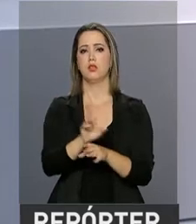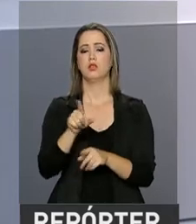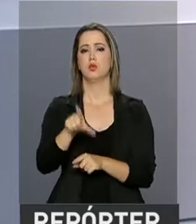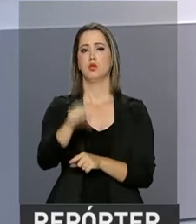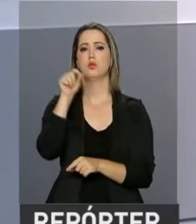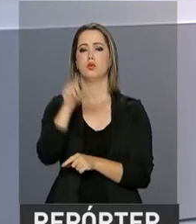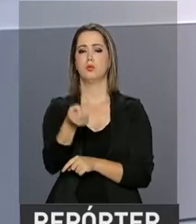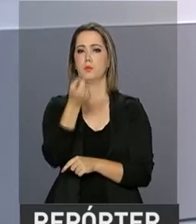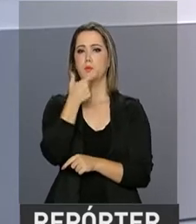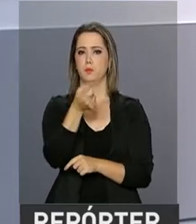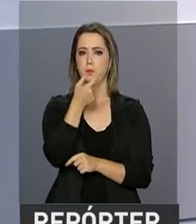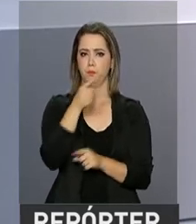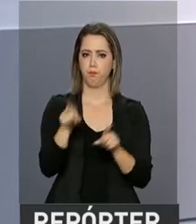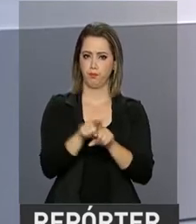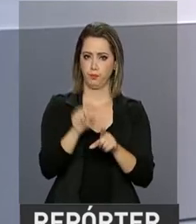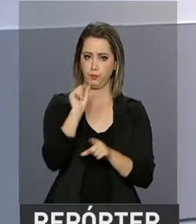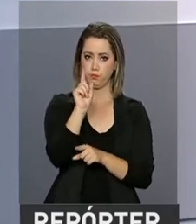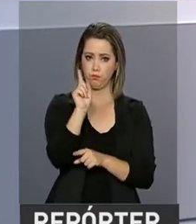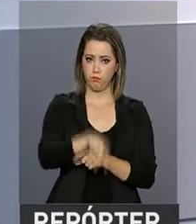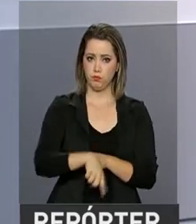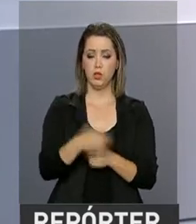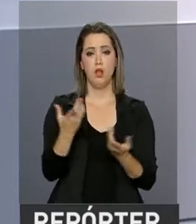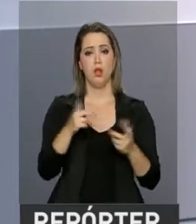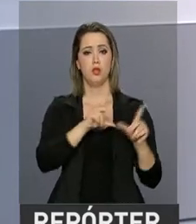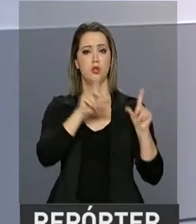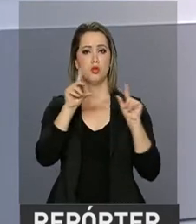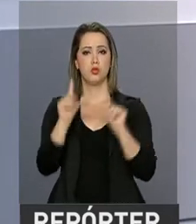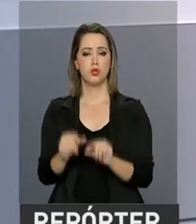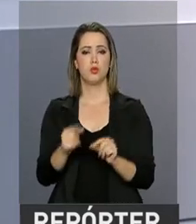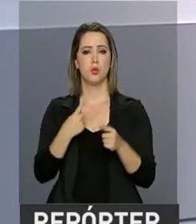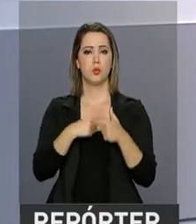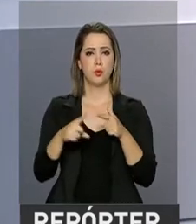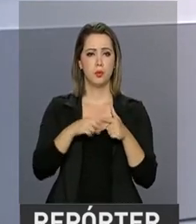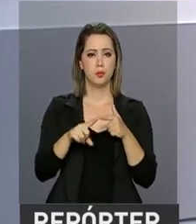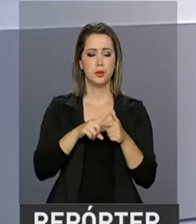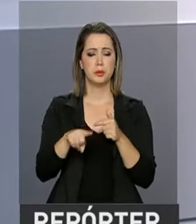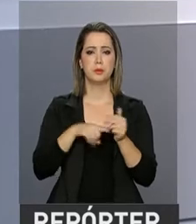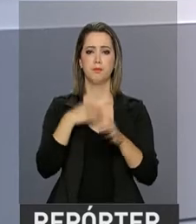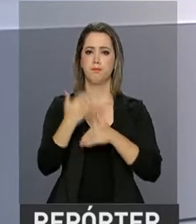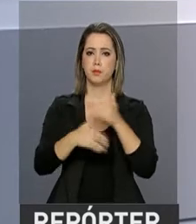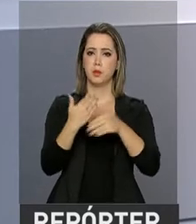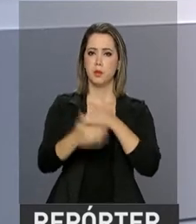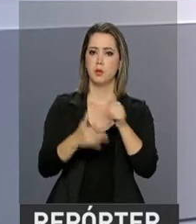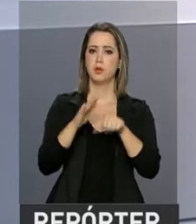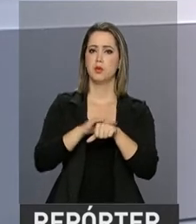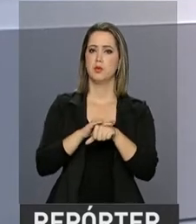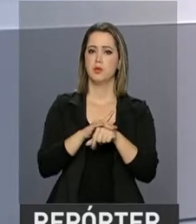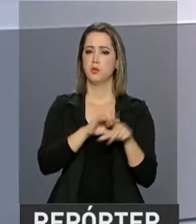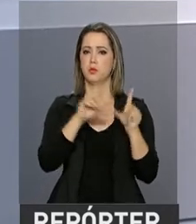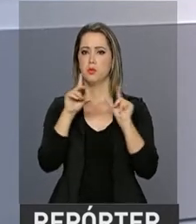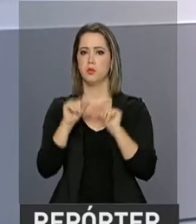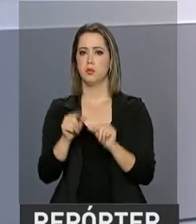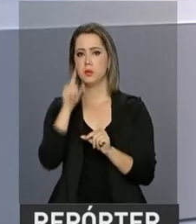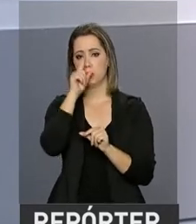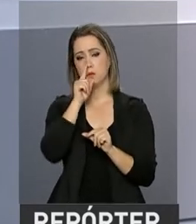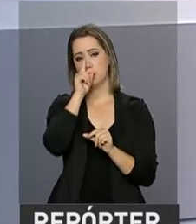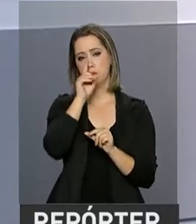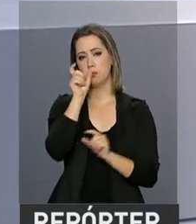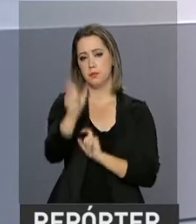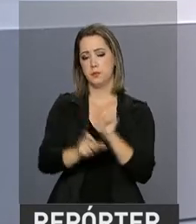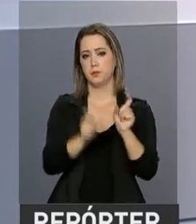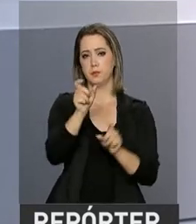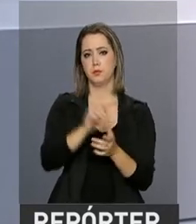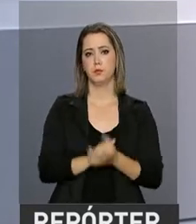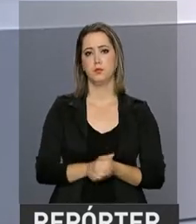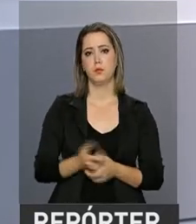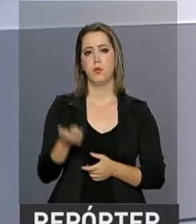Sistema Único de Saúde. O medicamento vai reduzir os surtos e a progressão da doença com menos riscos aos